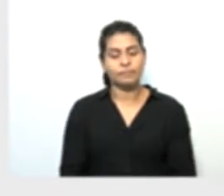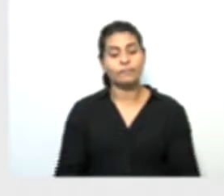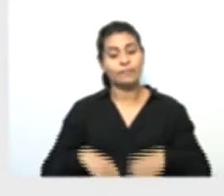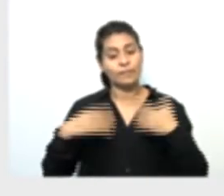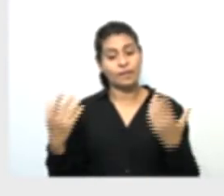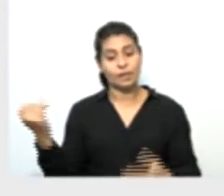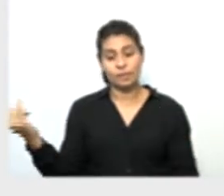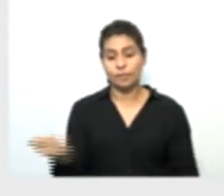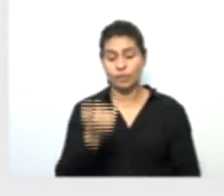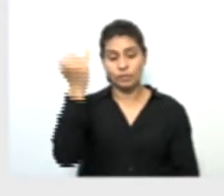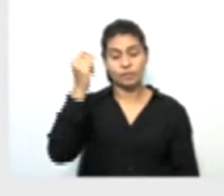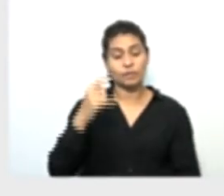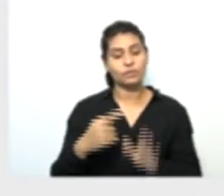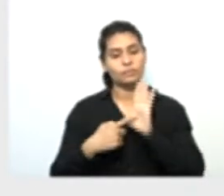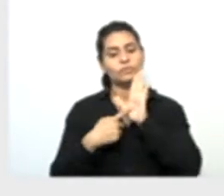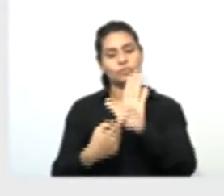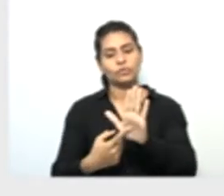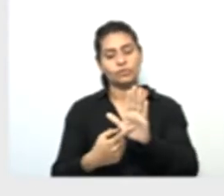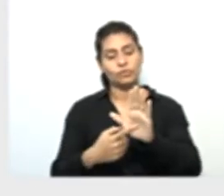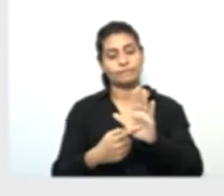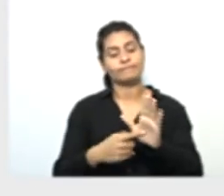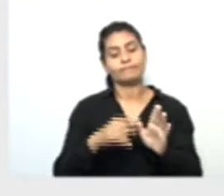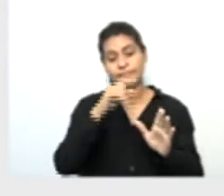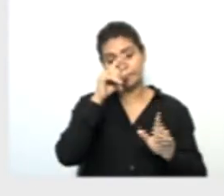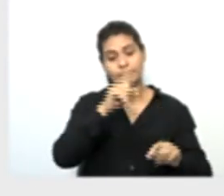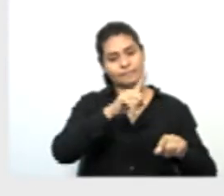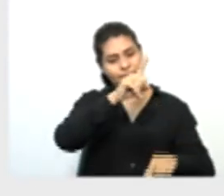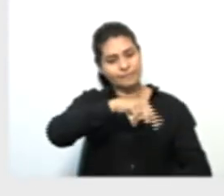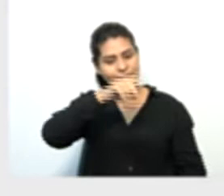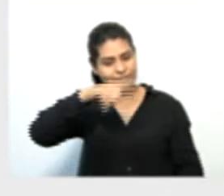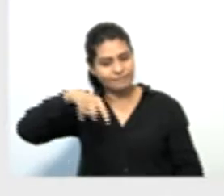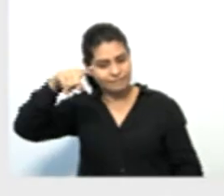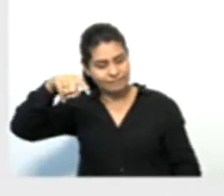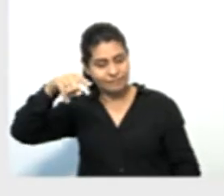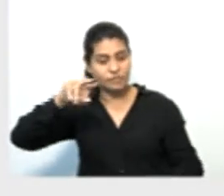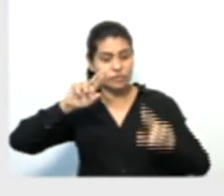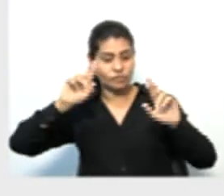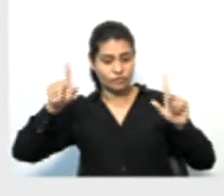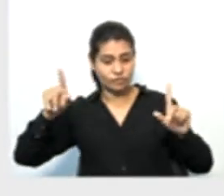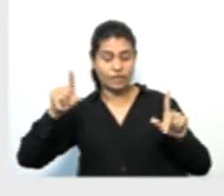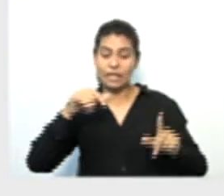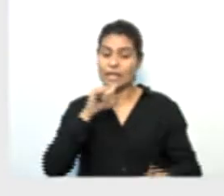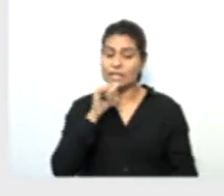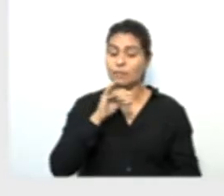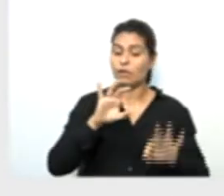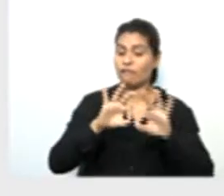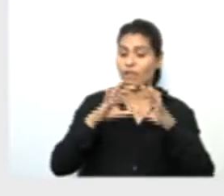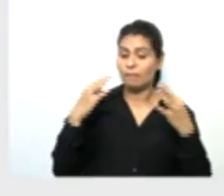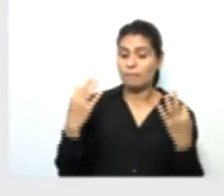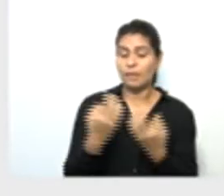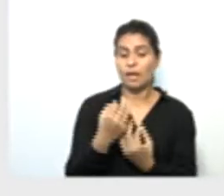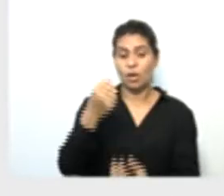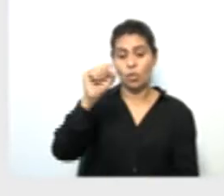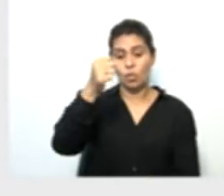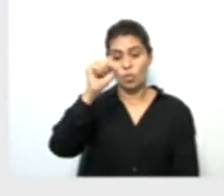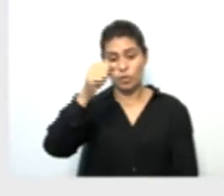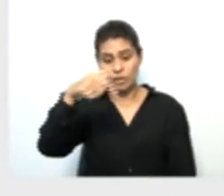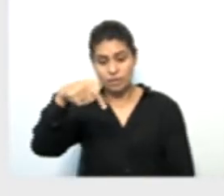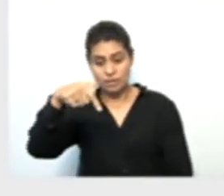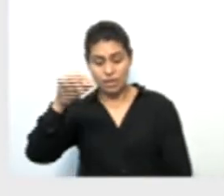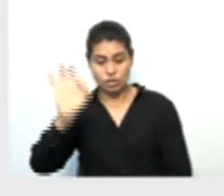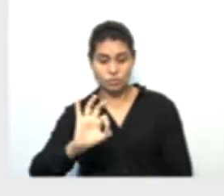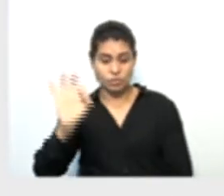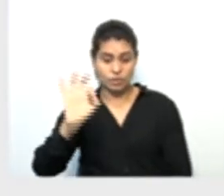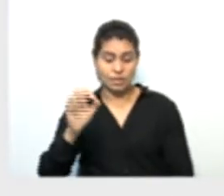Tão importante que aqui a gente trouxe um gráfico para falar sobre essa diversidade. A agricultura familiar produz 87%